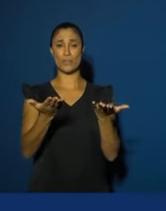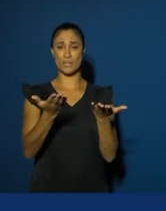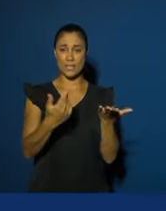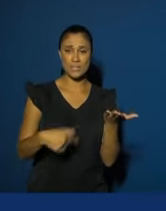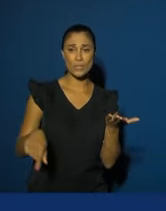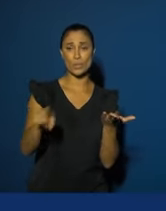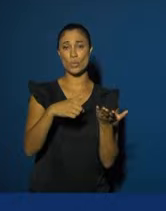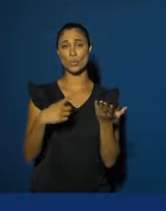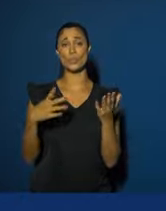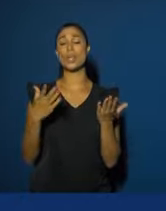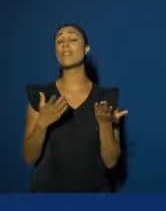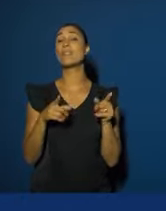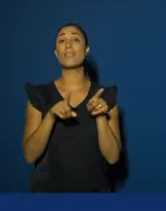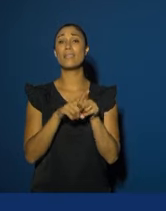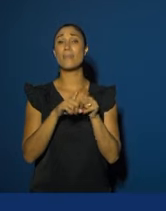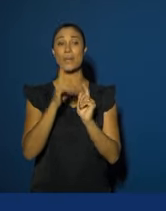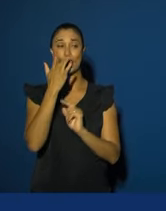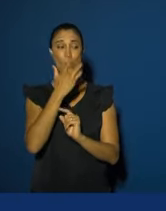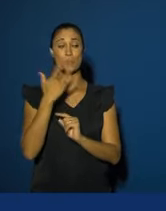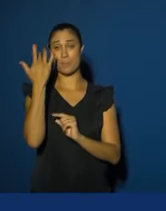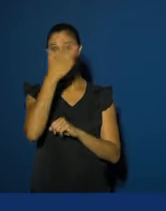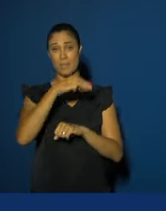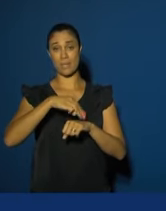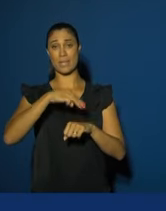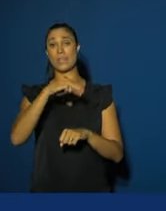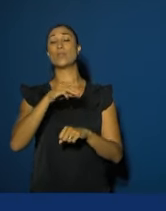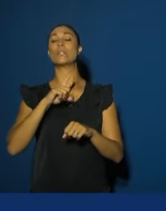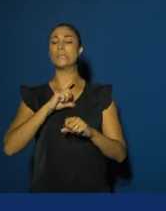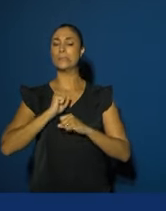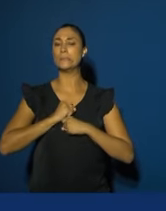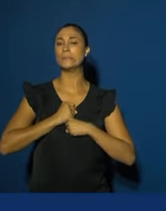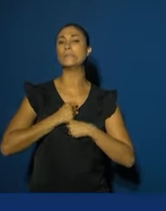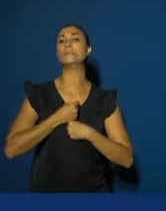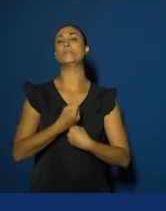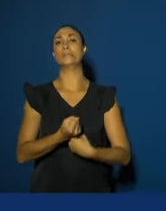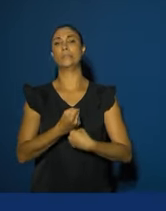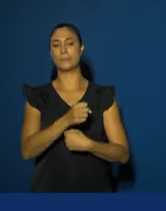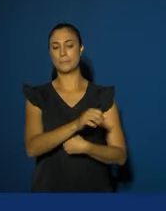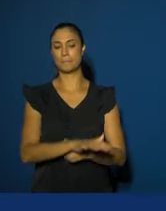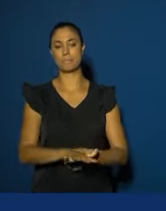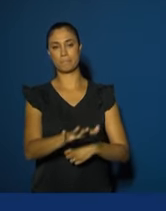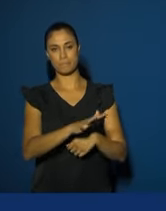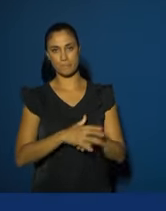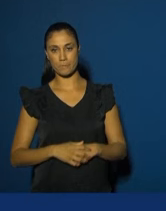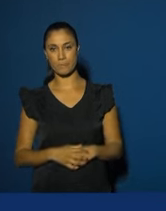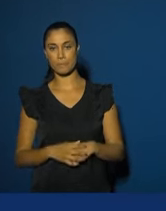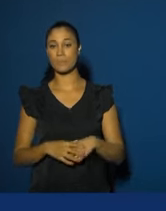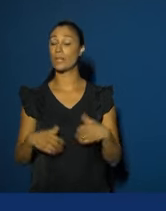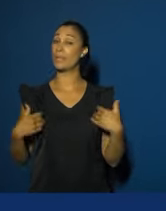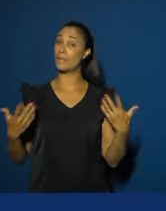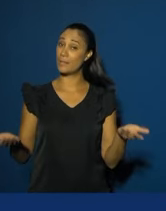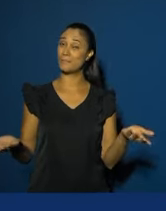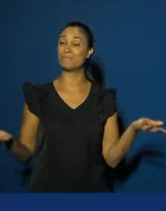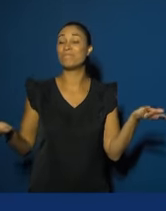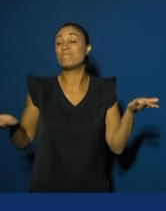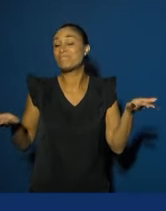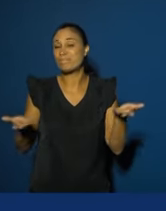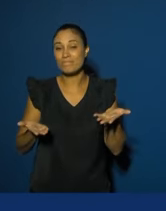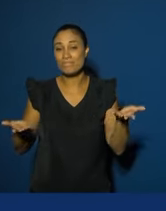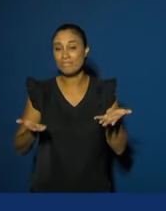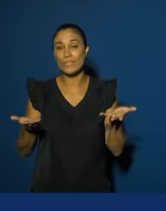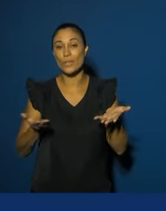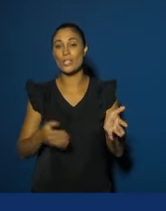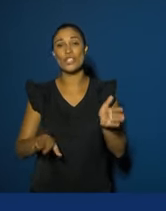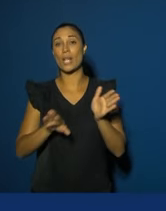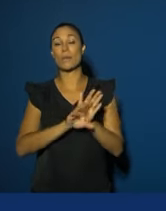incluindo do Ministro Fernando Haddad que muito esforço fez para esse ambiente tão construtivo então chegamos nesse ambiente né Roberto